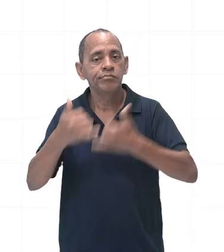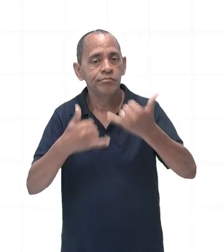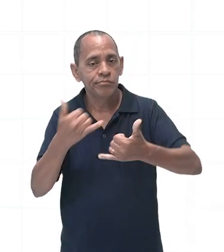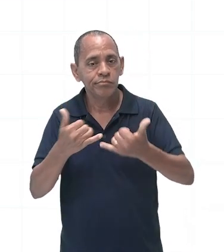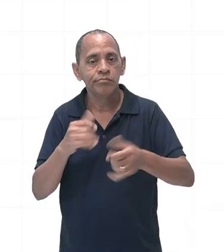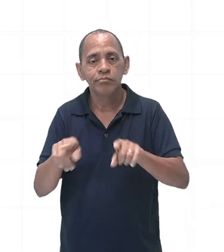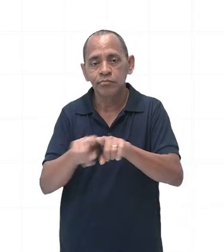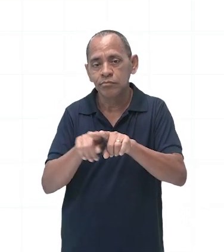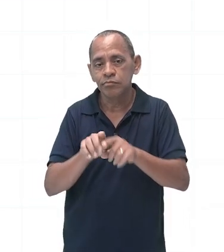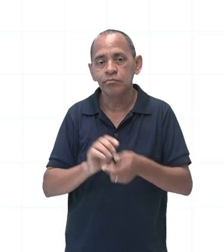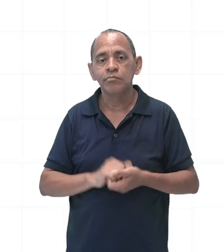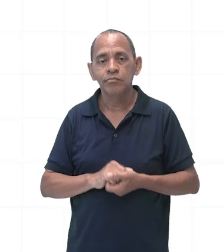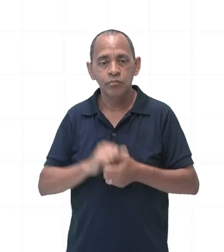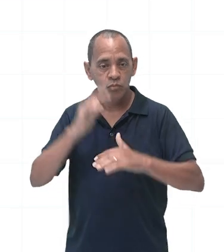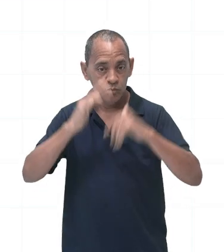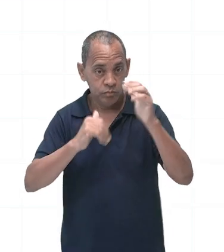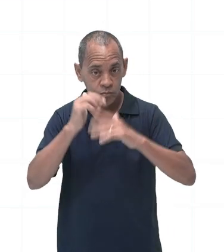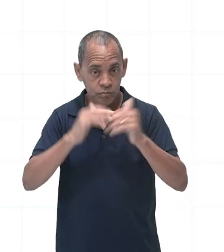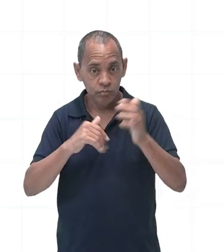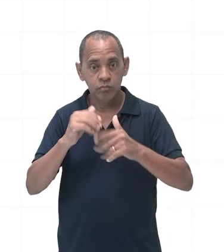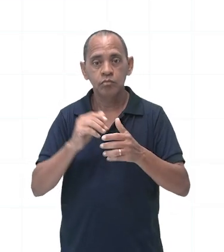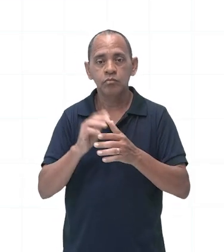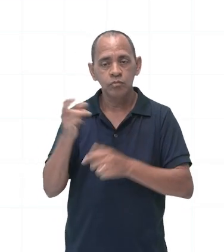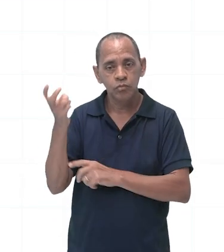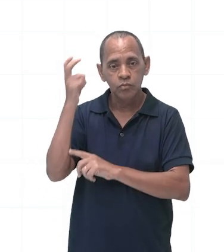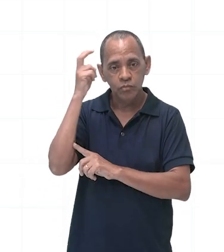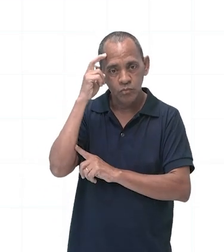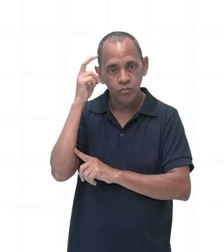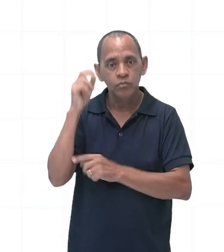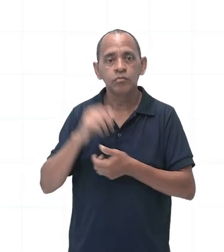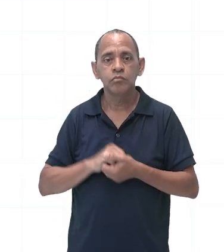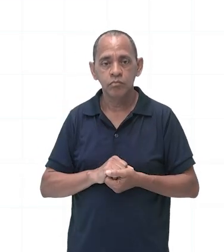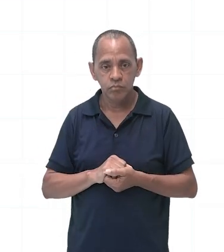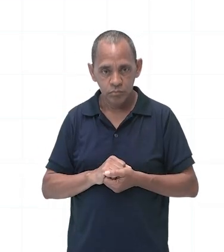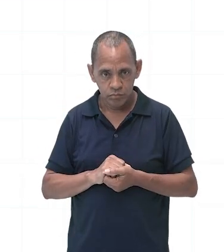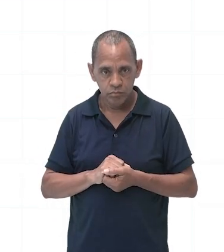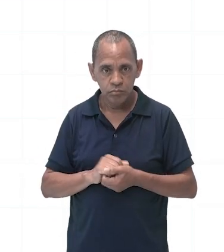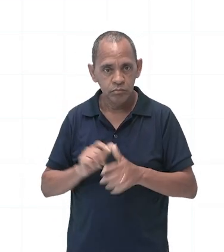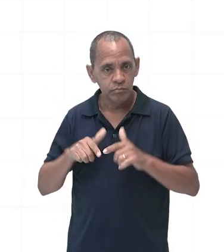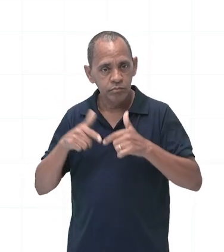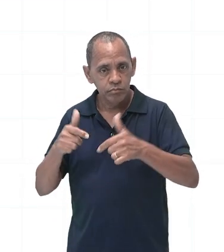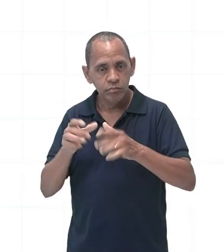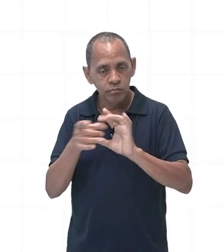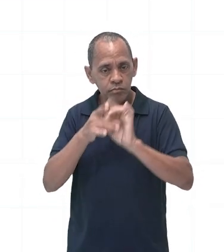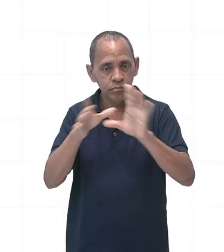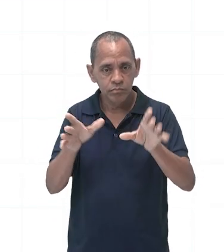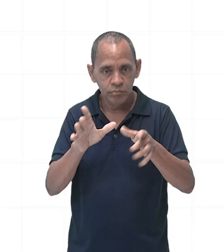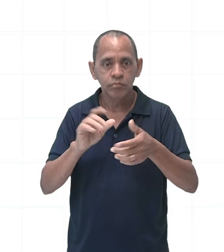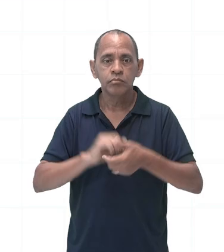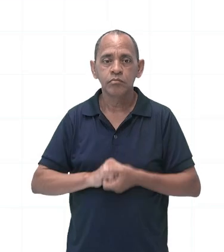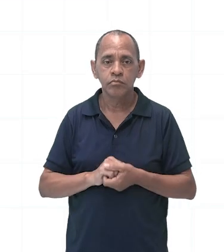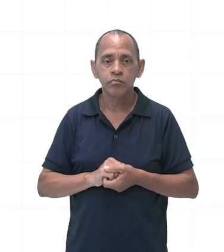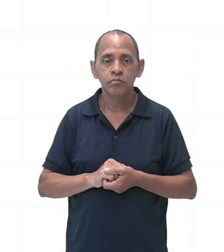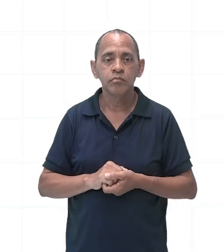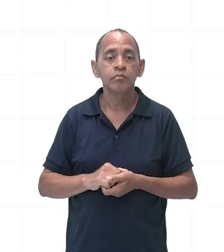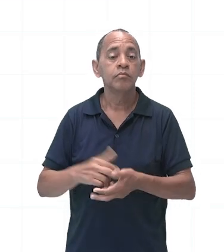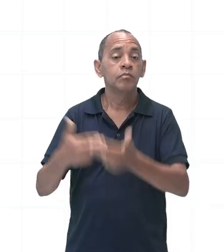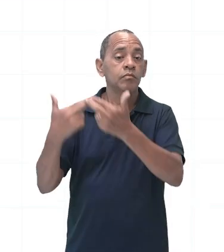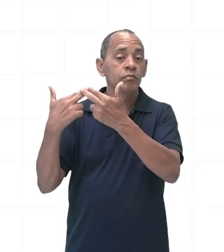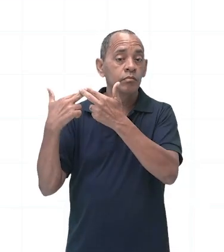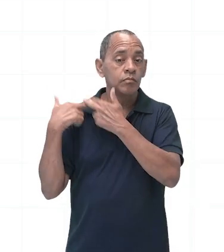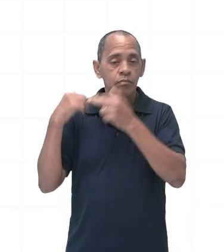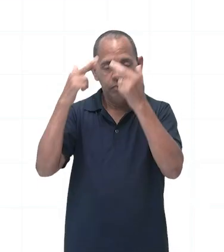ao esporte, ao lazer, à profissionalização, à cultura, à dignidade, ao respeito, à liberdade e à